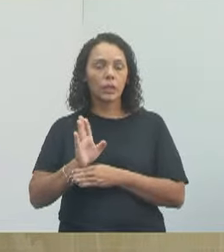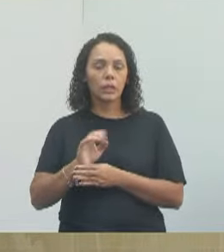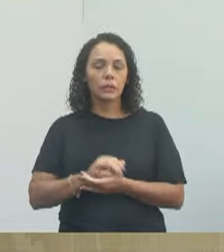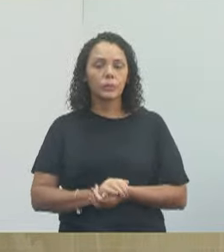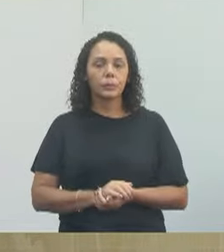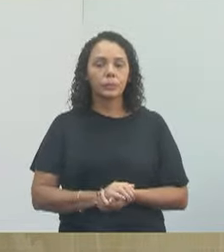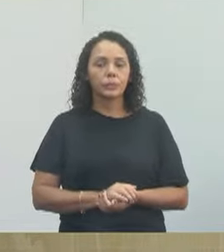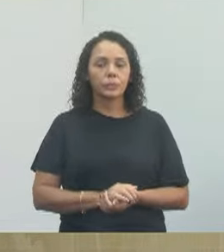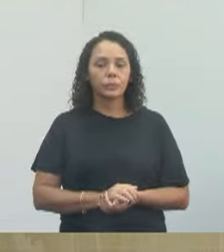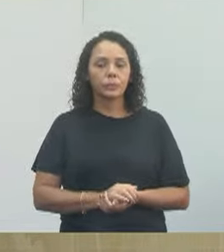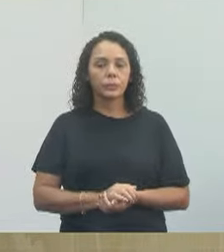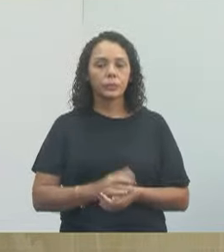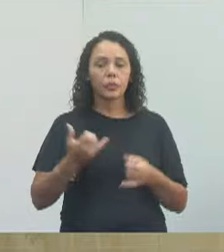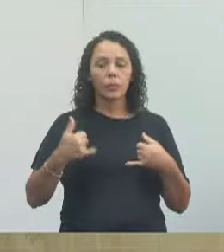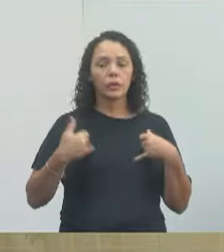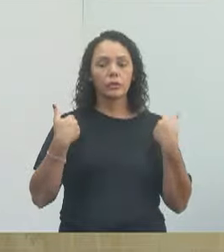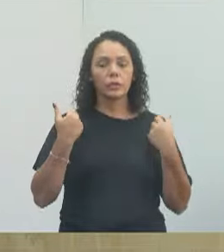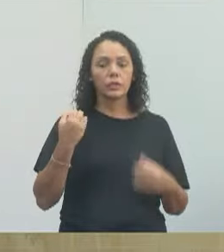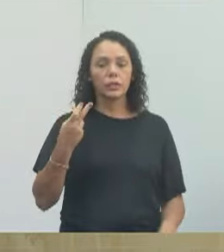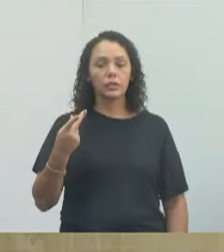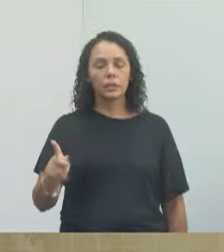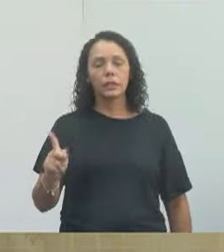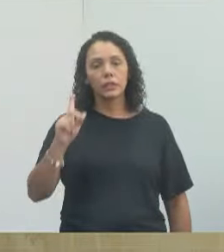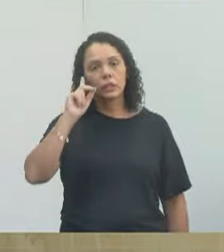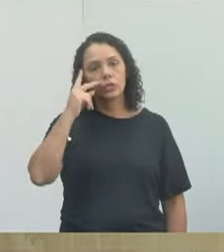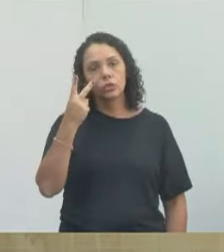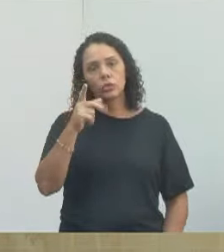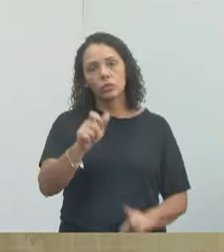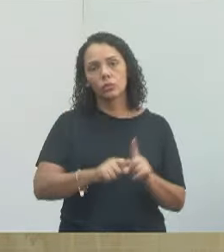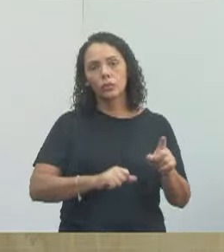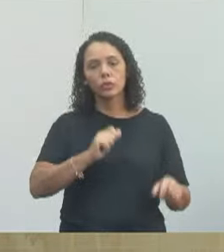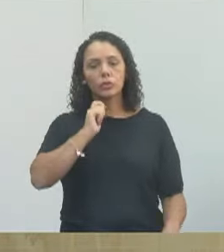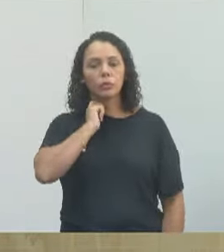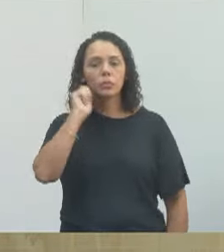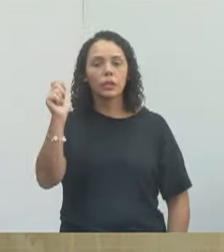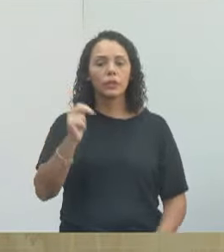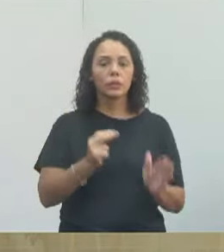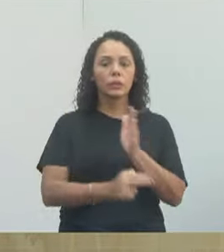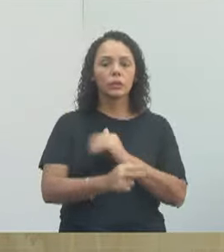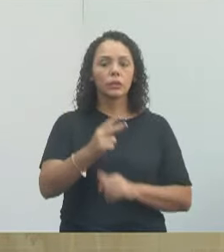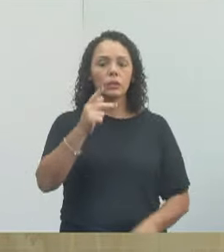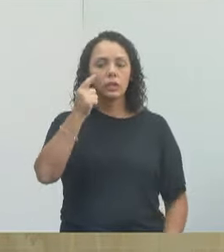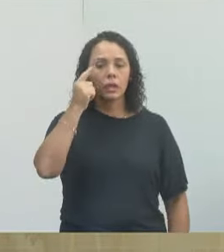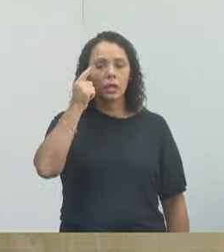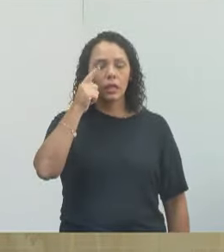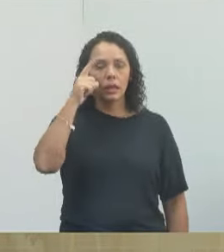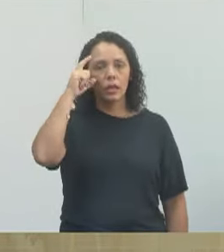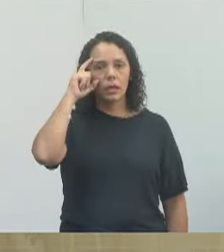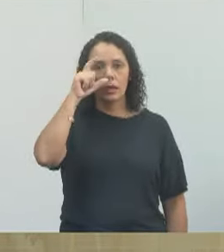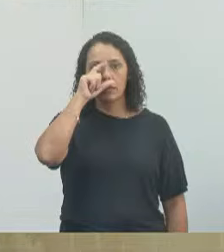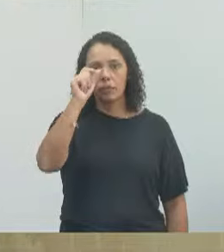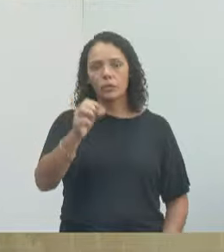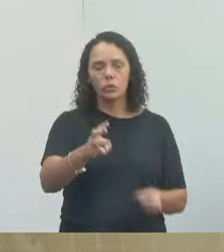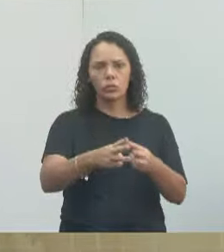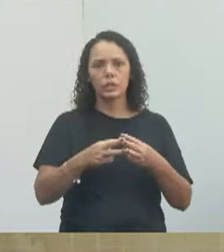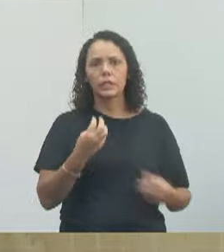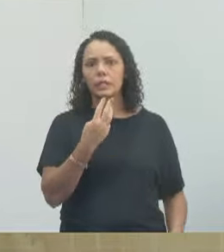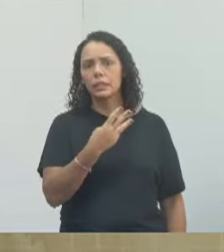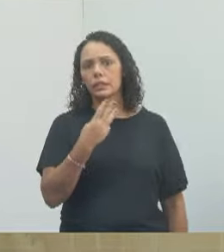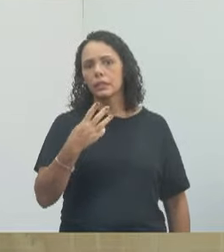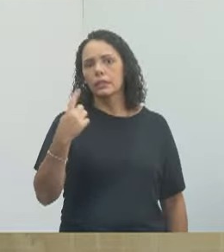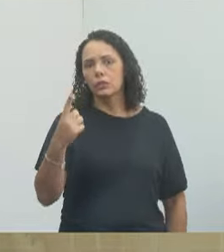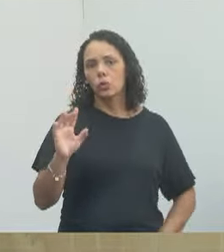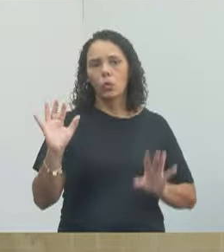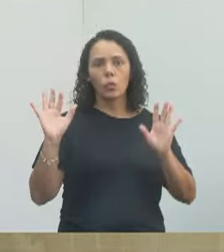nessa cidade pelo transcurso do seu aniversário no dia 2 de Maio autoria Abner Moção 331 Moção com